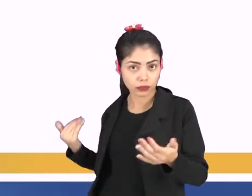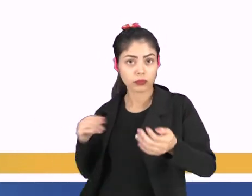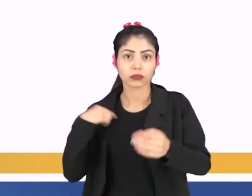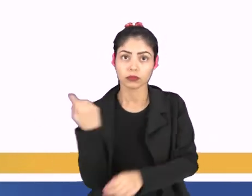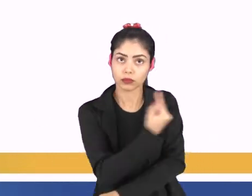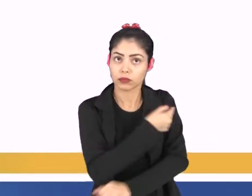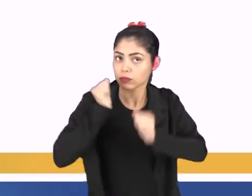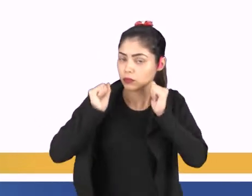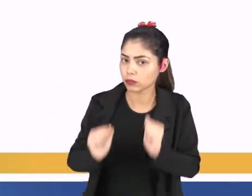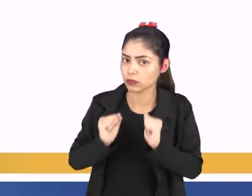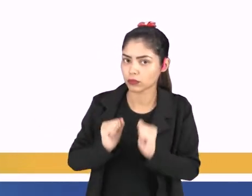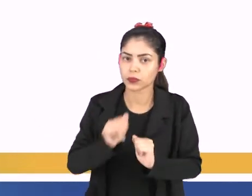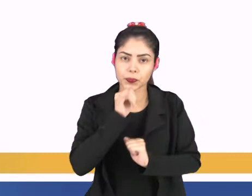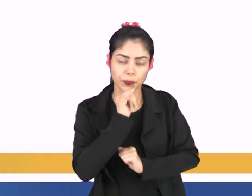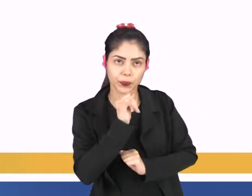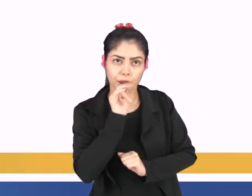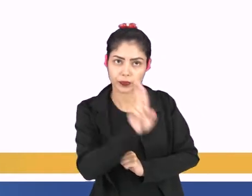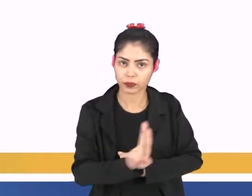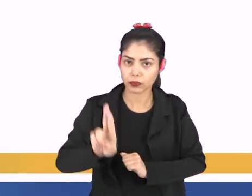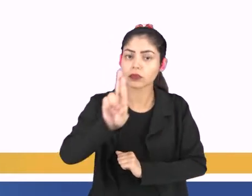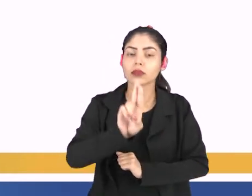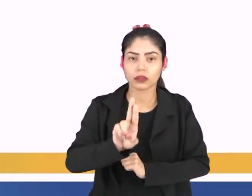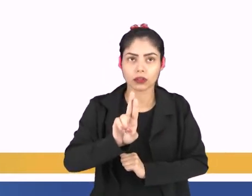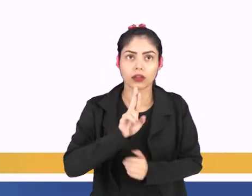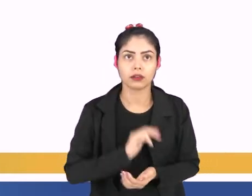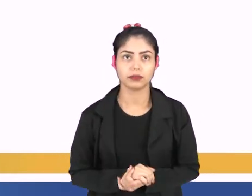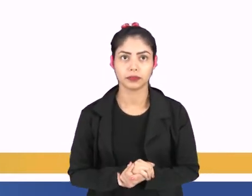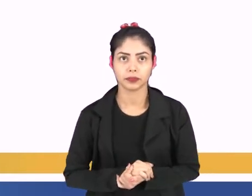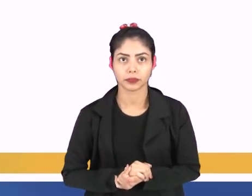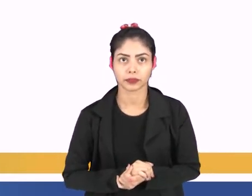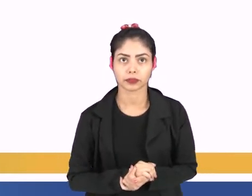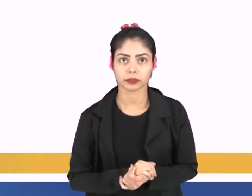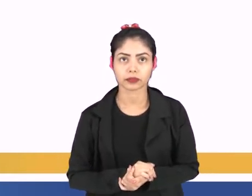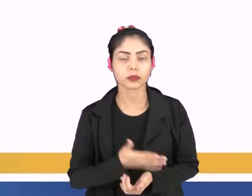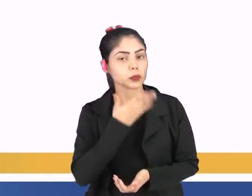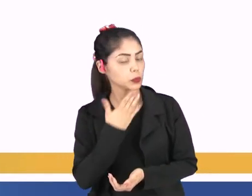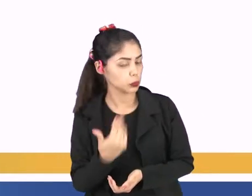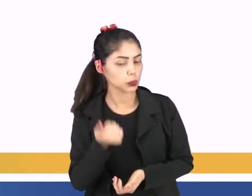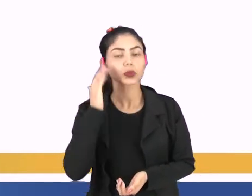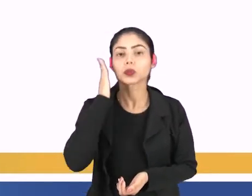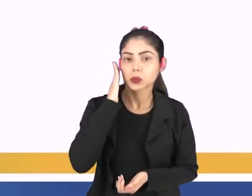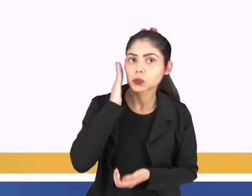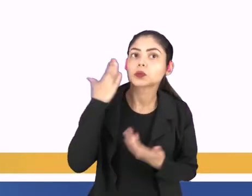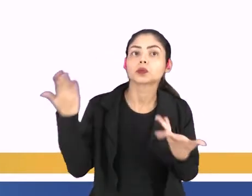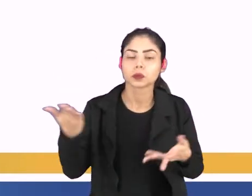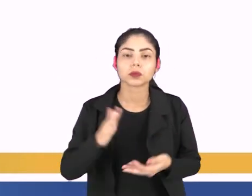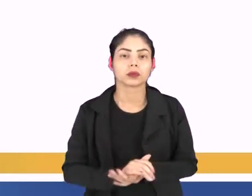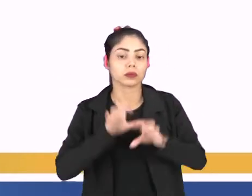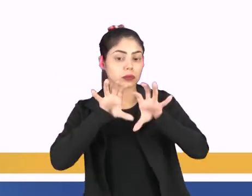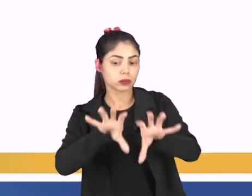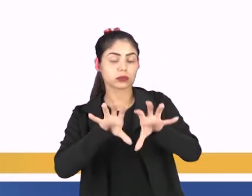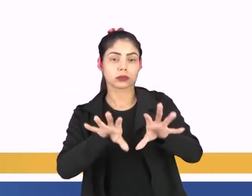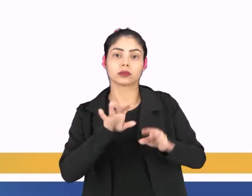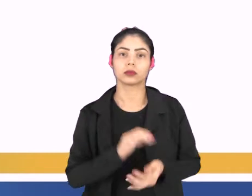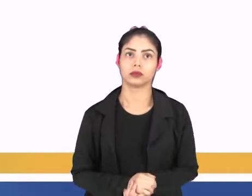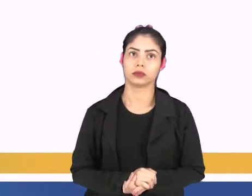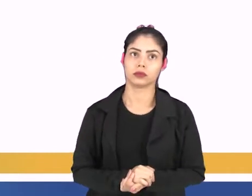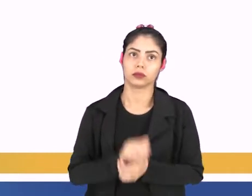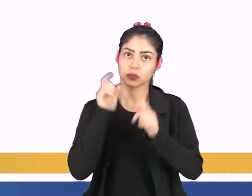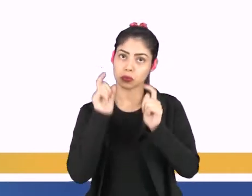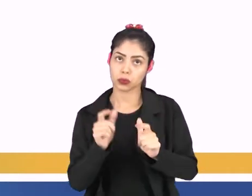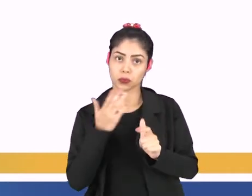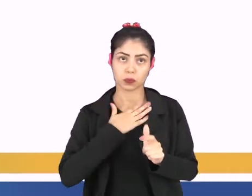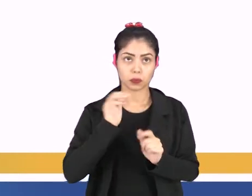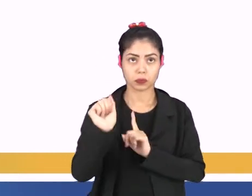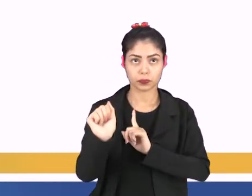que nós podemos, por exemplo, utilizar para um melhor entendimento numa situação onde o